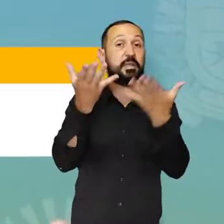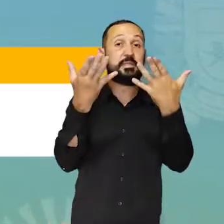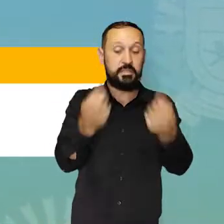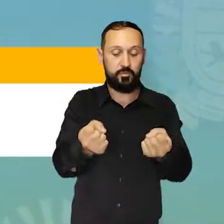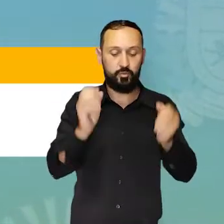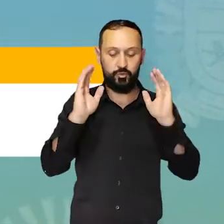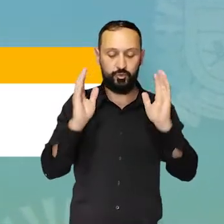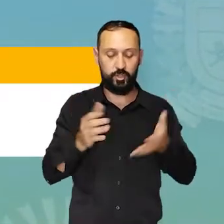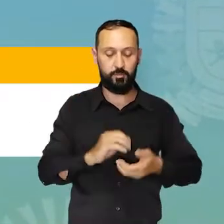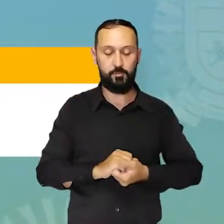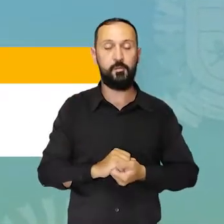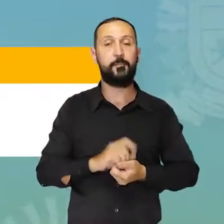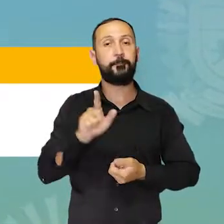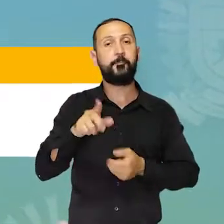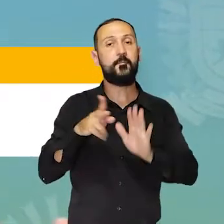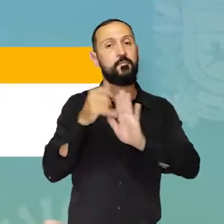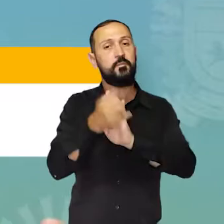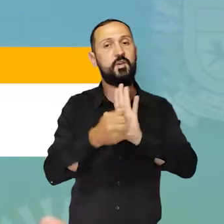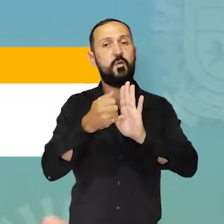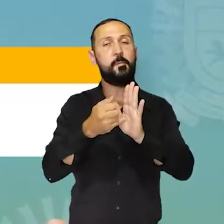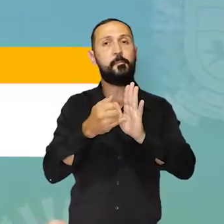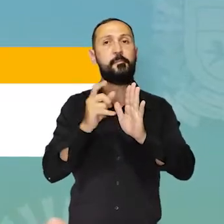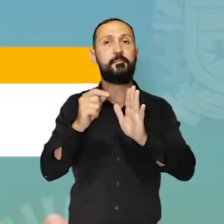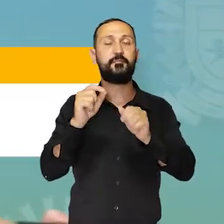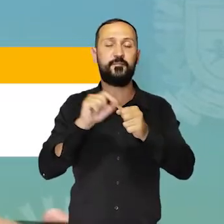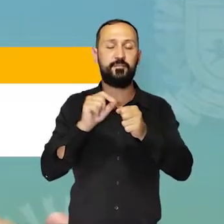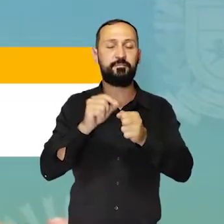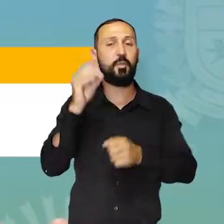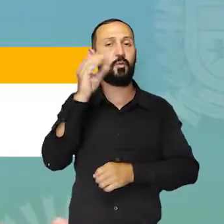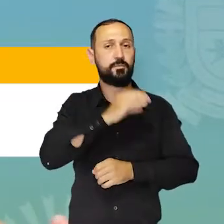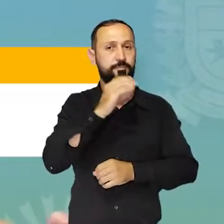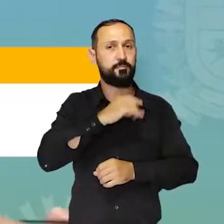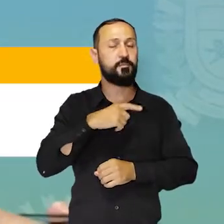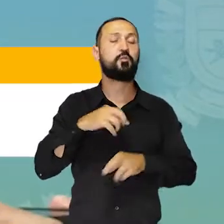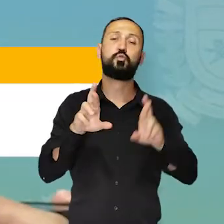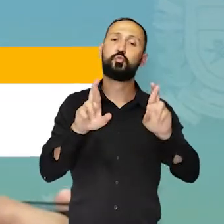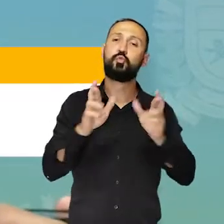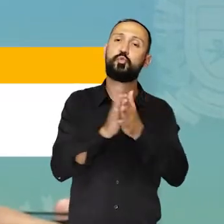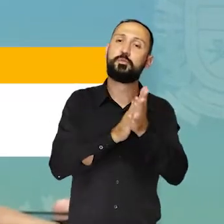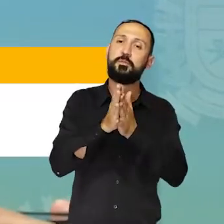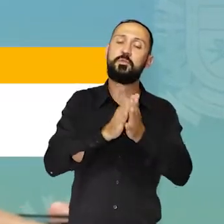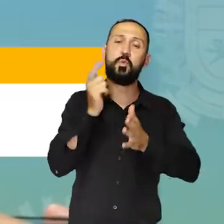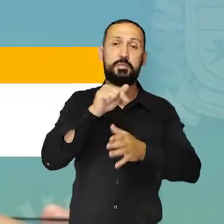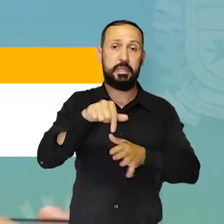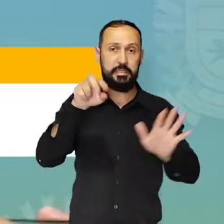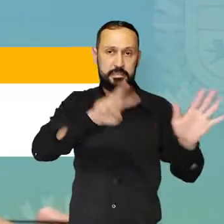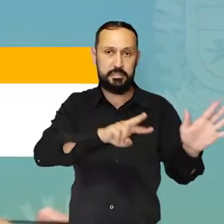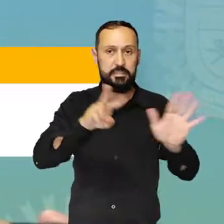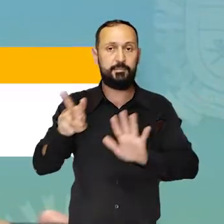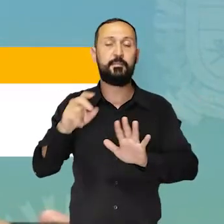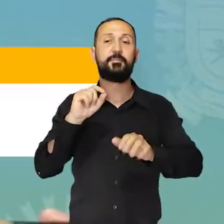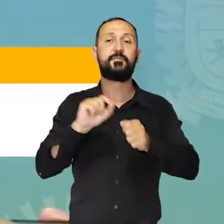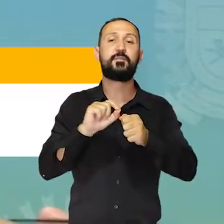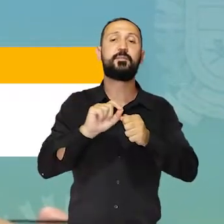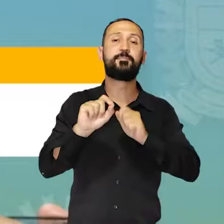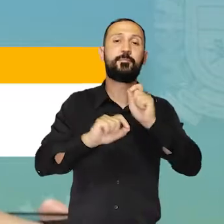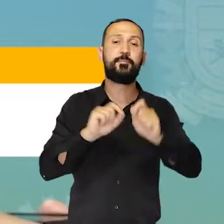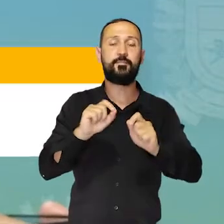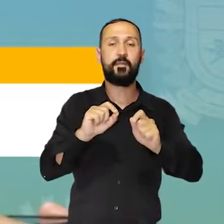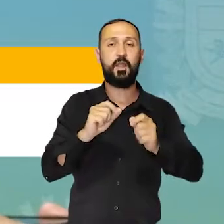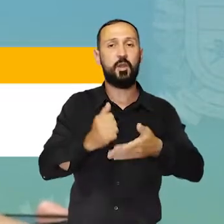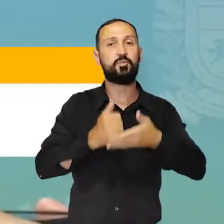justiça aprovou já é um projeto que foi aprovado em regime de urgência eu espero que a gente possa voltar ainda essa semana